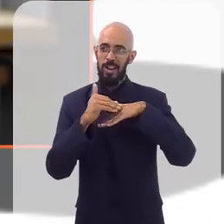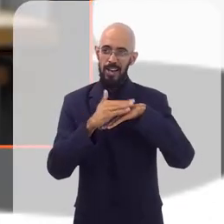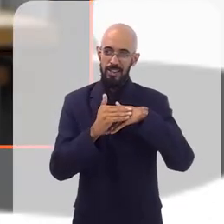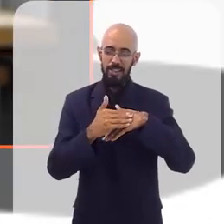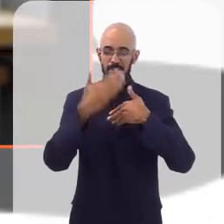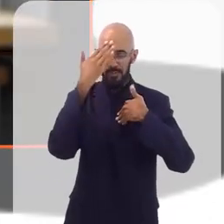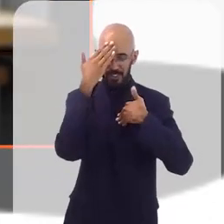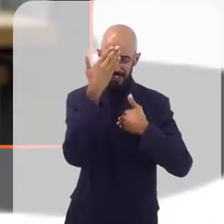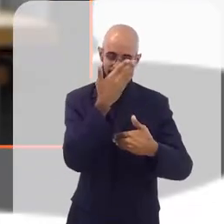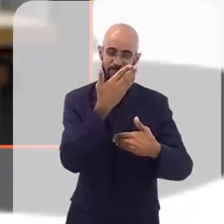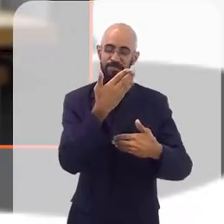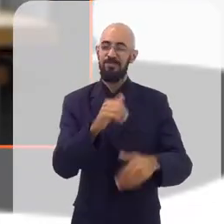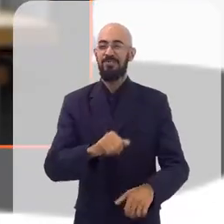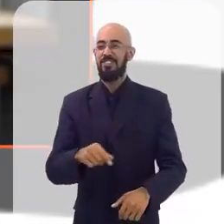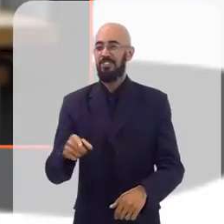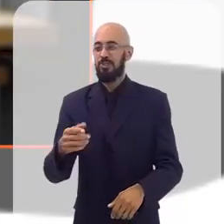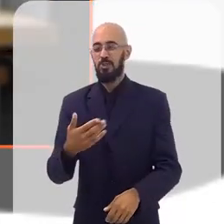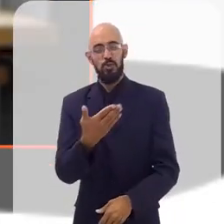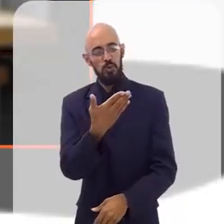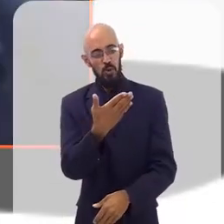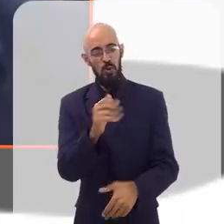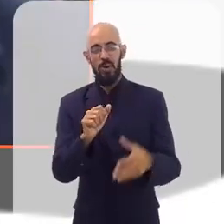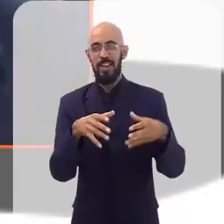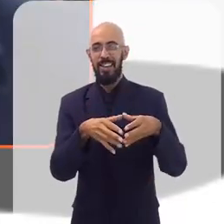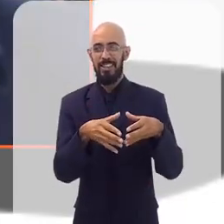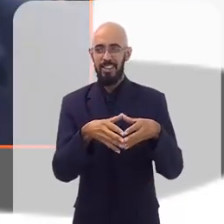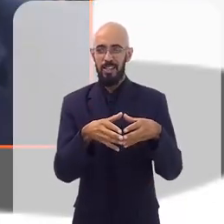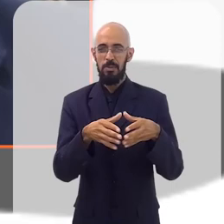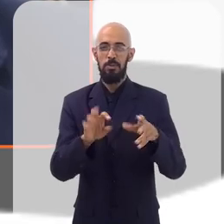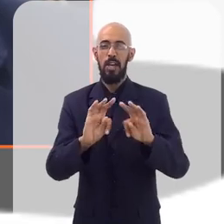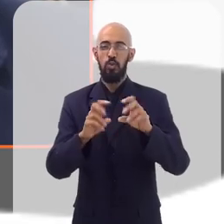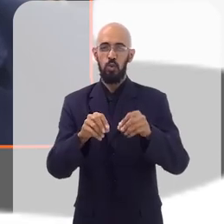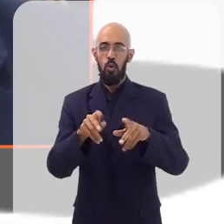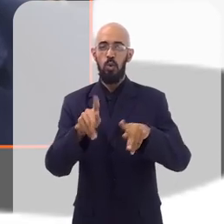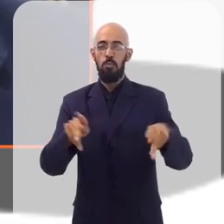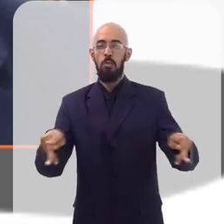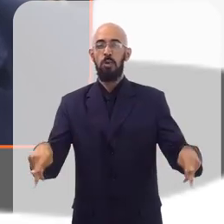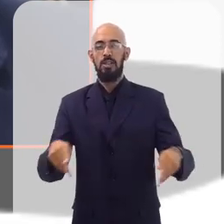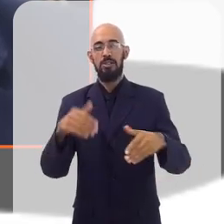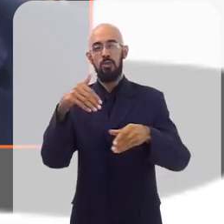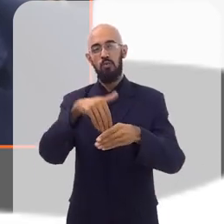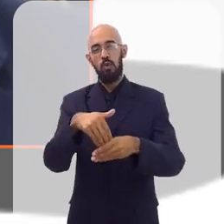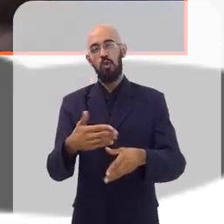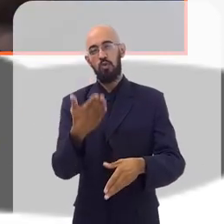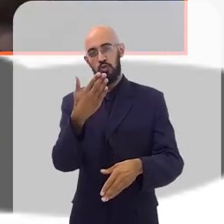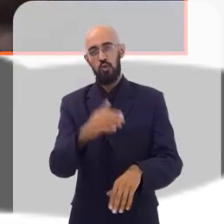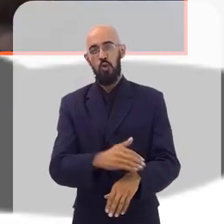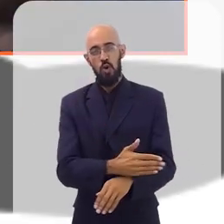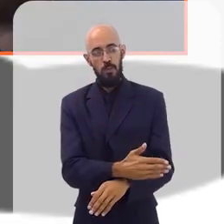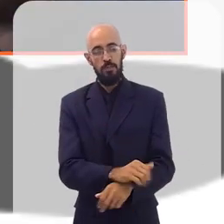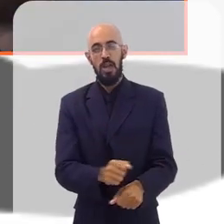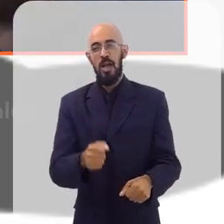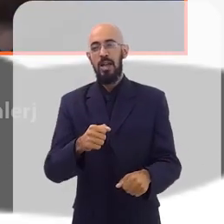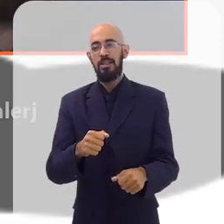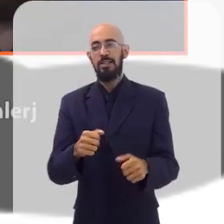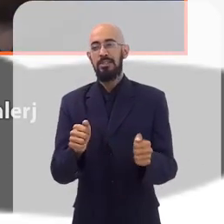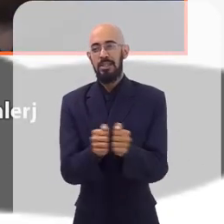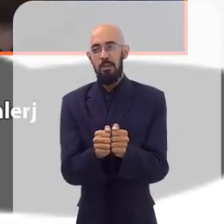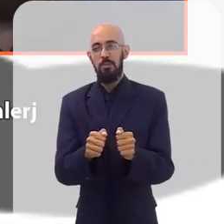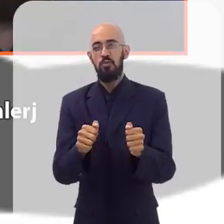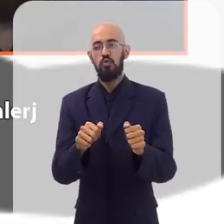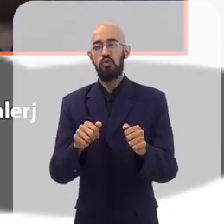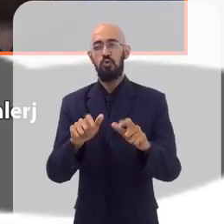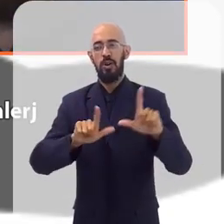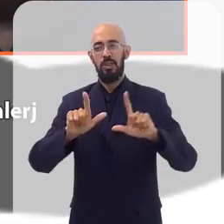olha com muito carinho e gratidão eu Agradeço ao Senhor toda sua equipe ao povo do estado que elegeu o senhor uma alegria Estamos